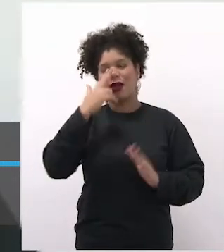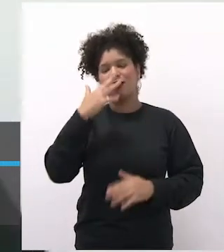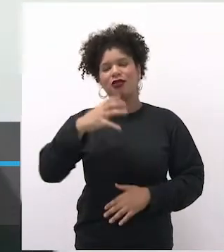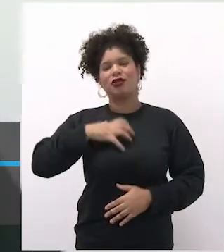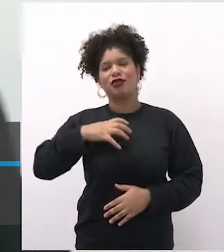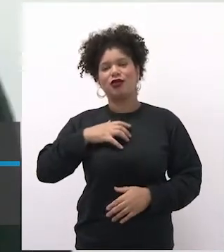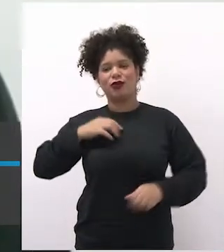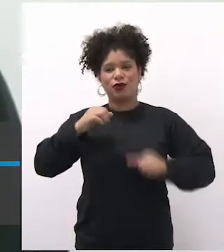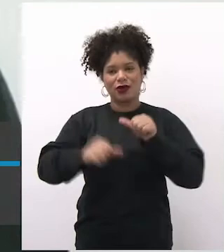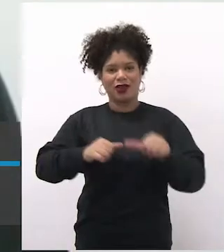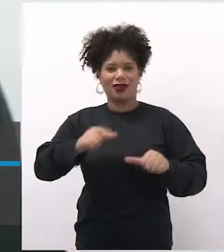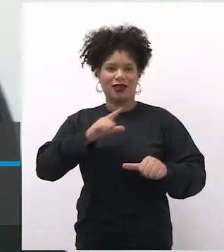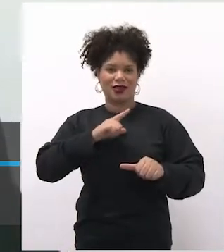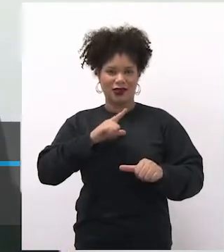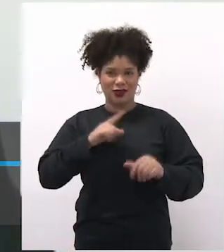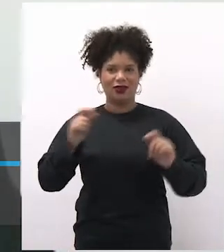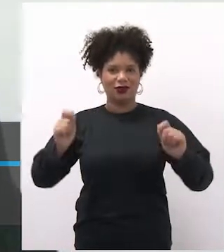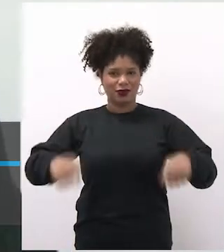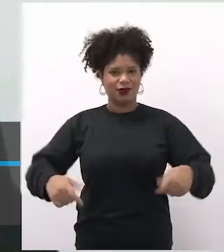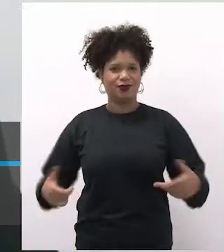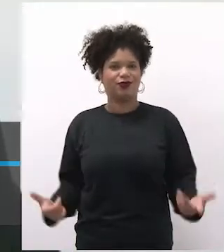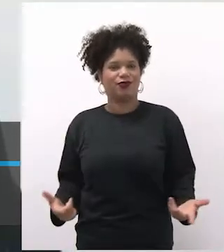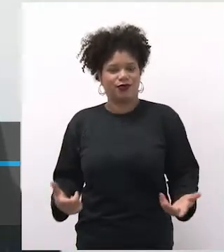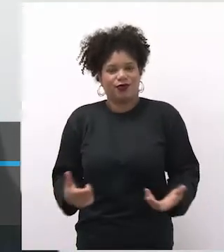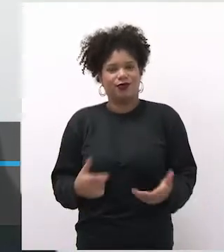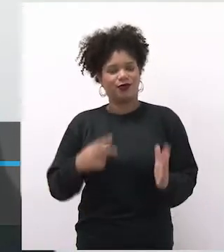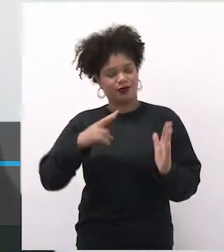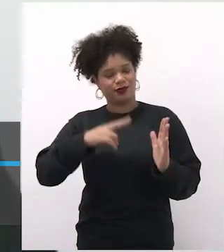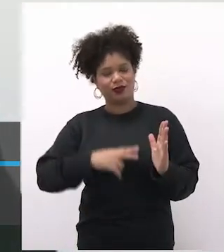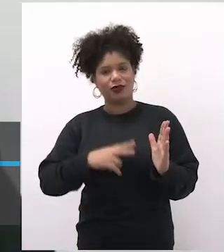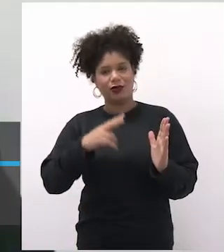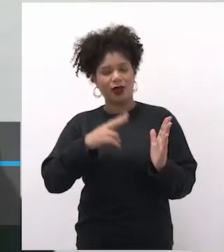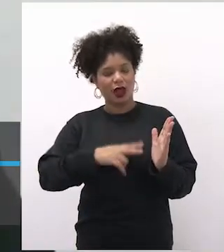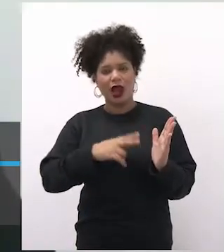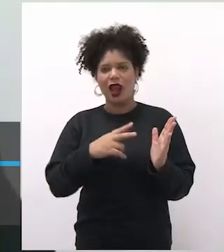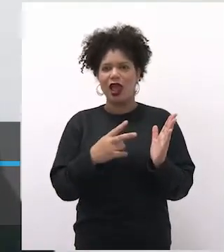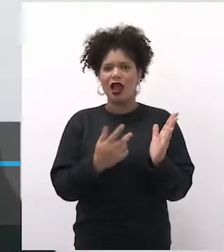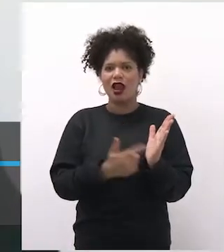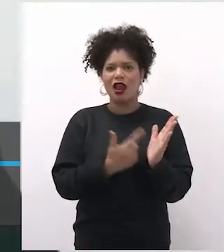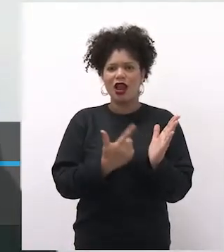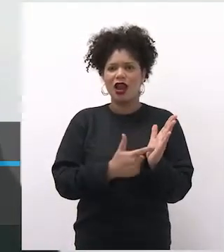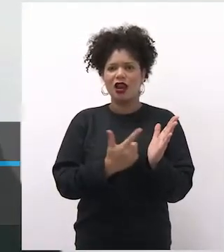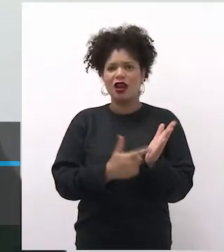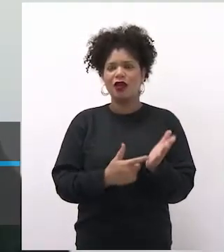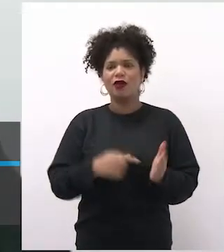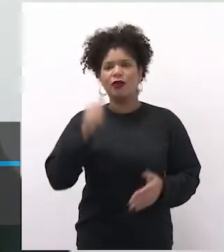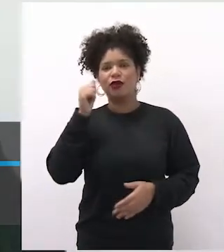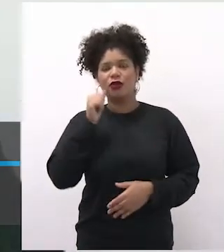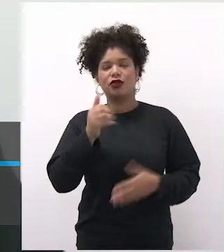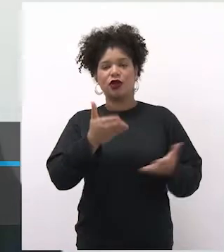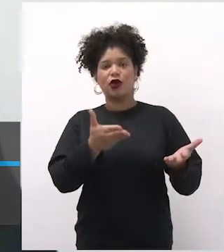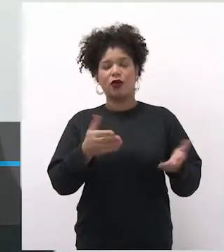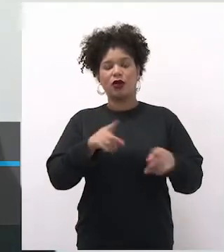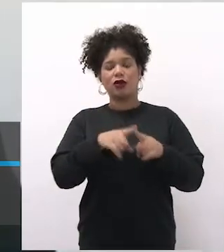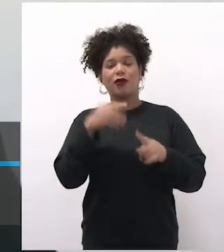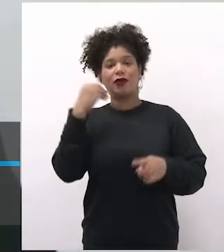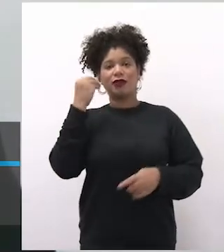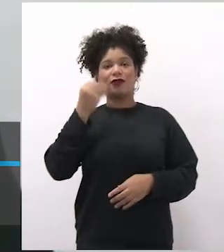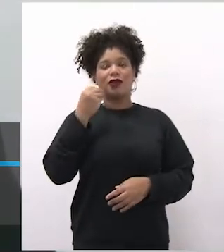transformar, né? A gente se sente transformar com essas leituras que a gente faz, com essas convidadas que a gente recebe, com as vivências que a